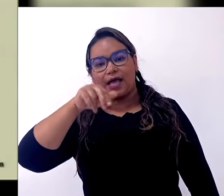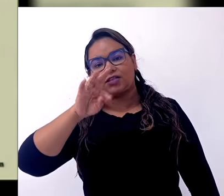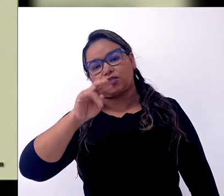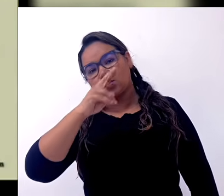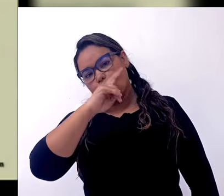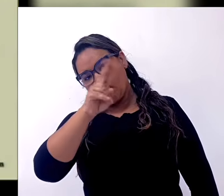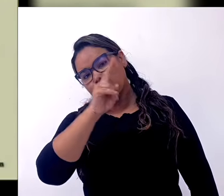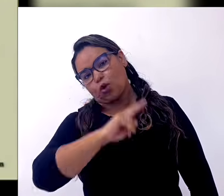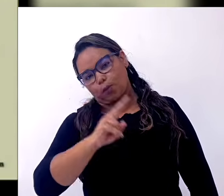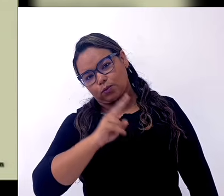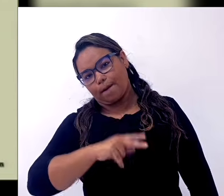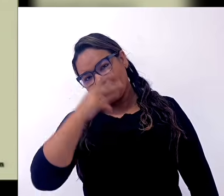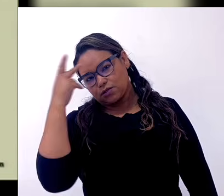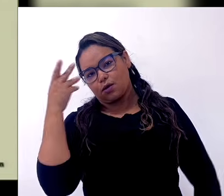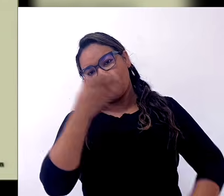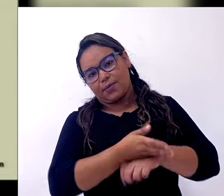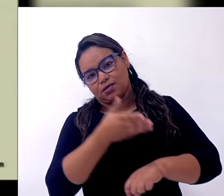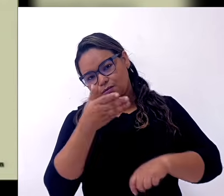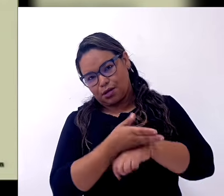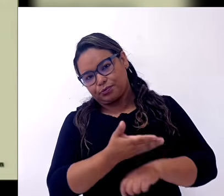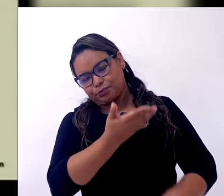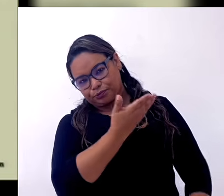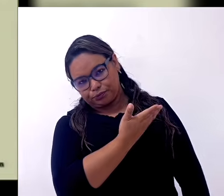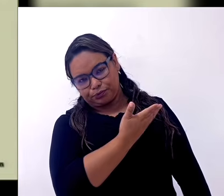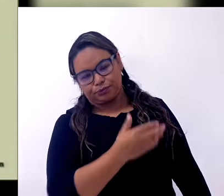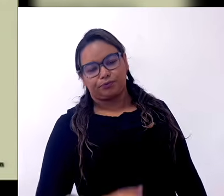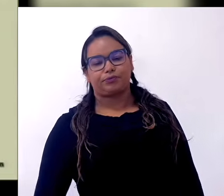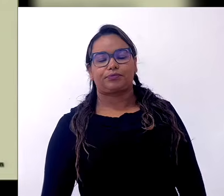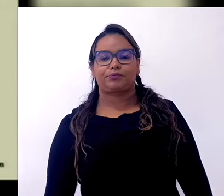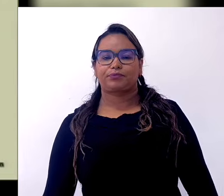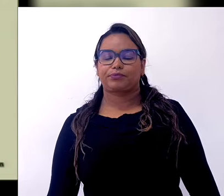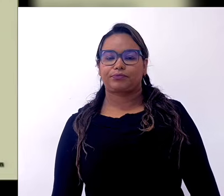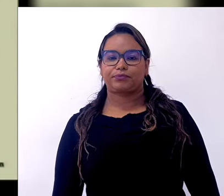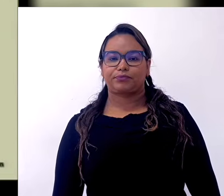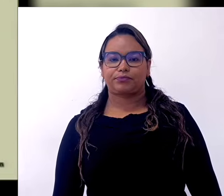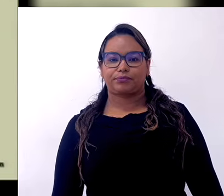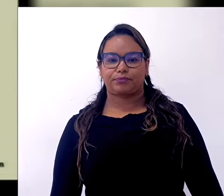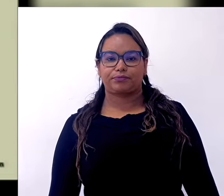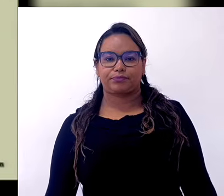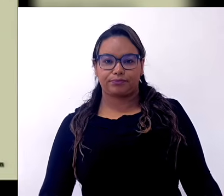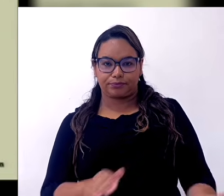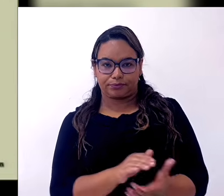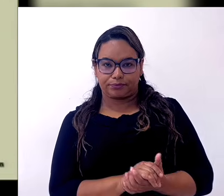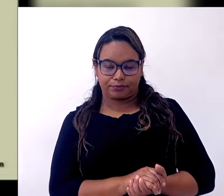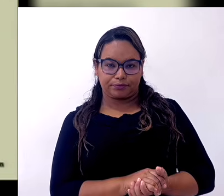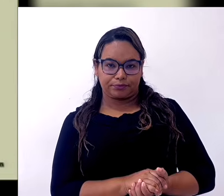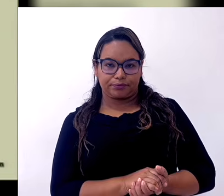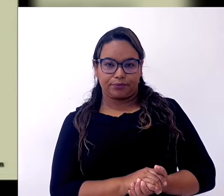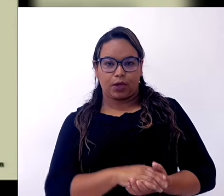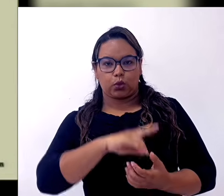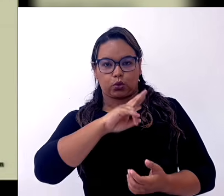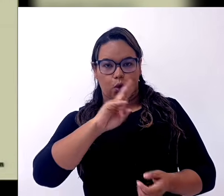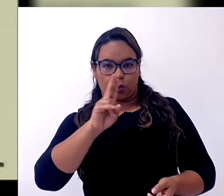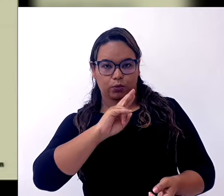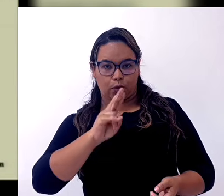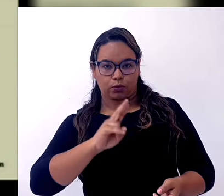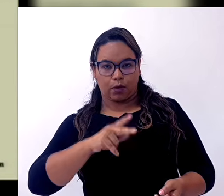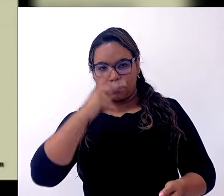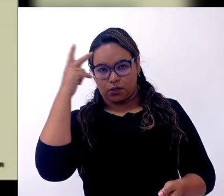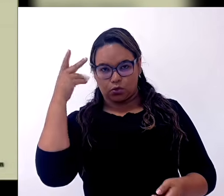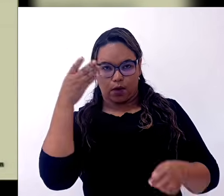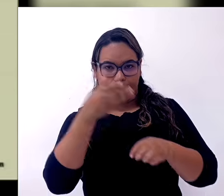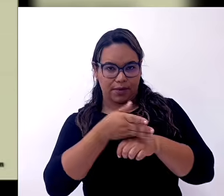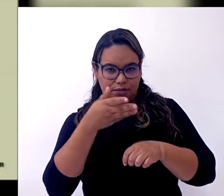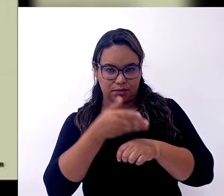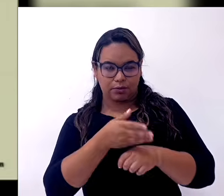Os negociadores, Lord Peter Carrington, Jimmy Carter, Henry Kissinger, Lord David Owen, Richard Holbrooke. Esses